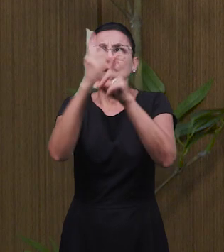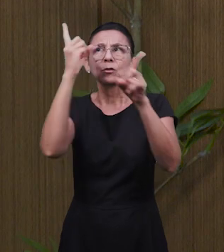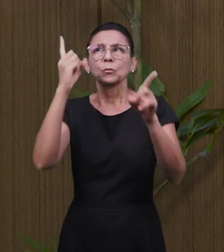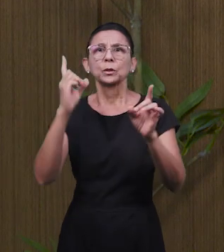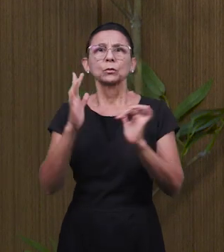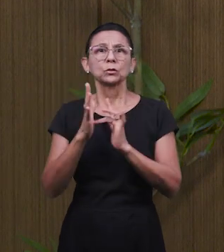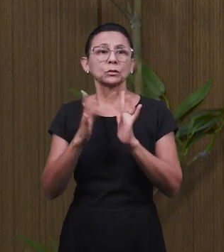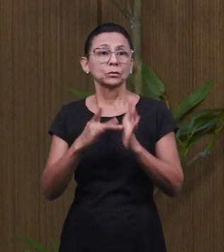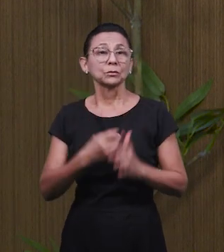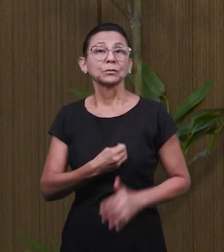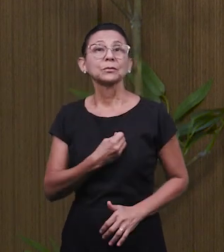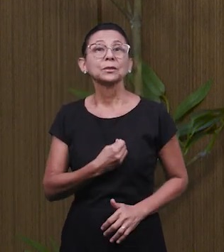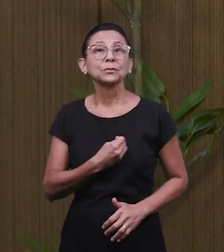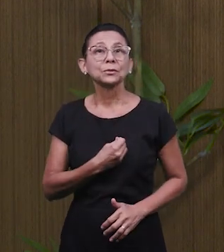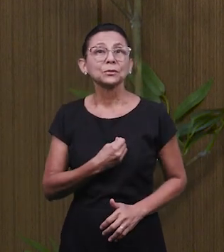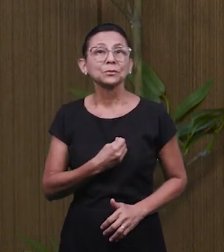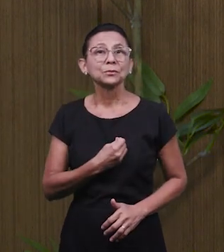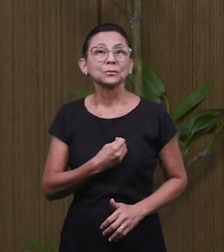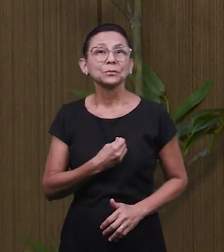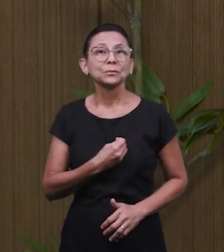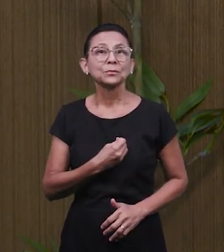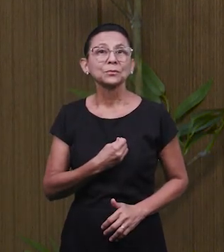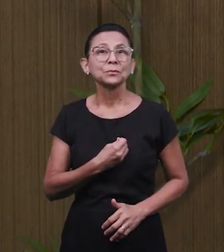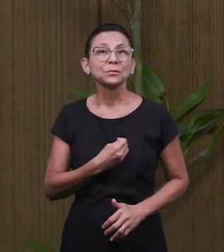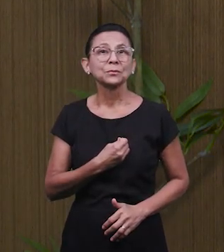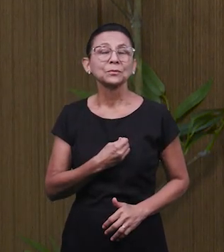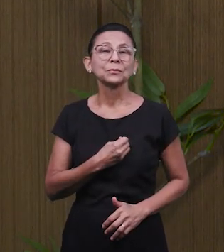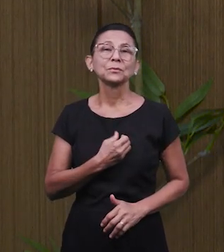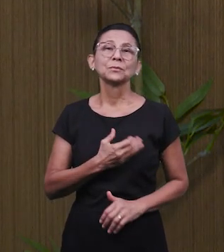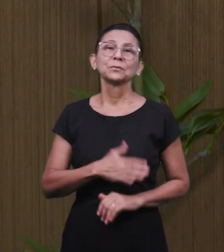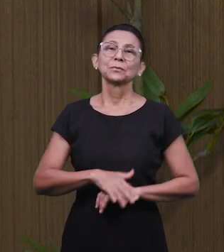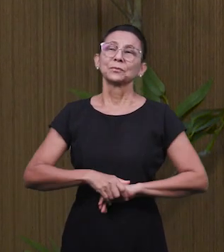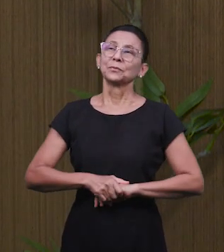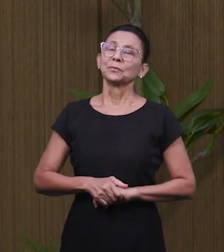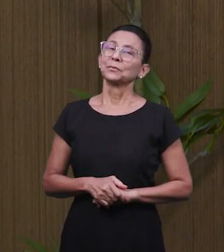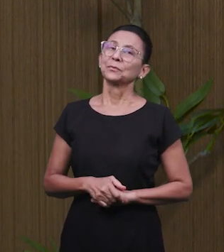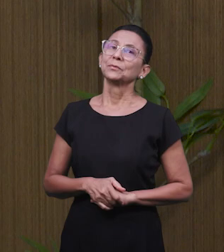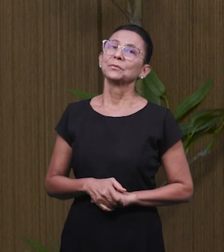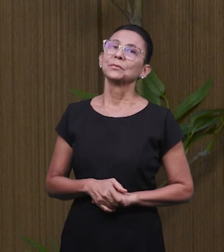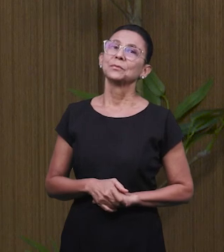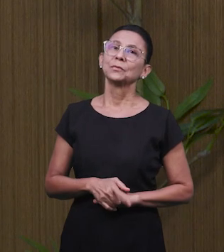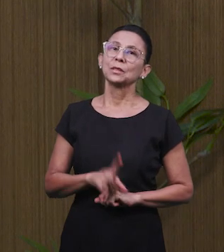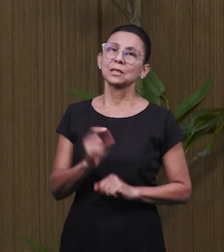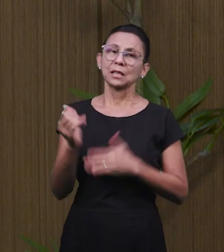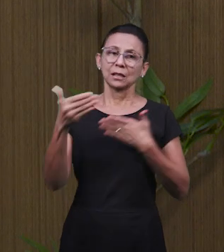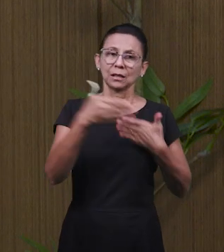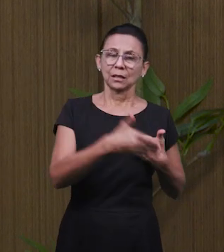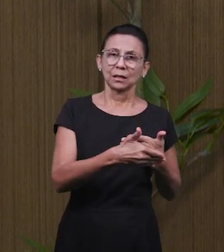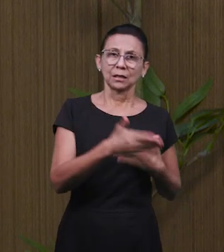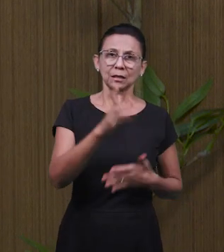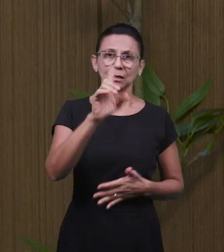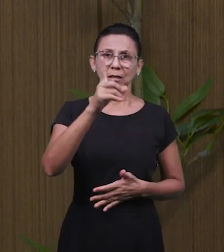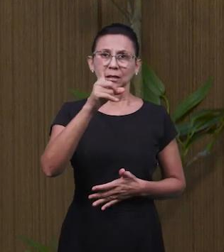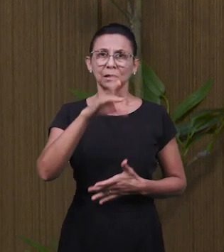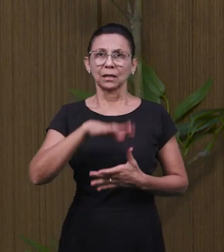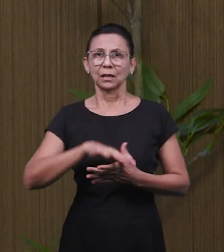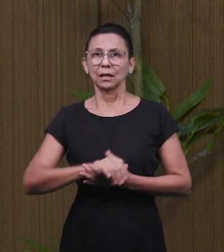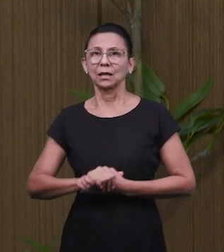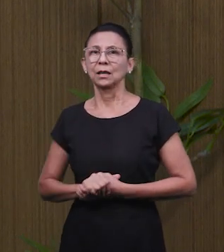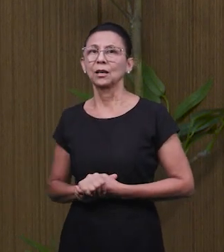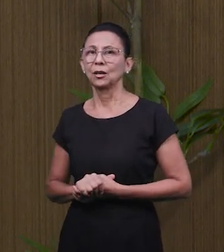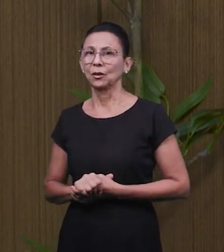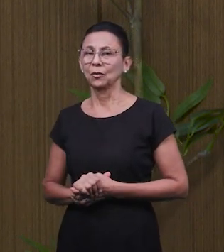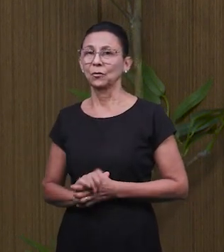deles. Quem descobre que Jesus está vivo, não existe crente desigrejado, não. Porque quando você descobre que Jesus está vivo,